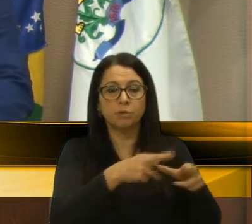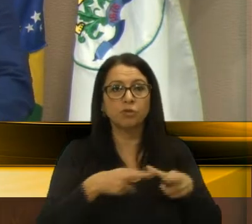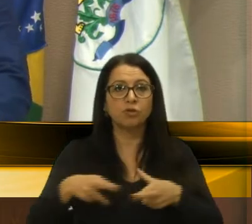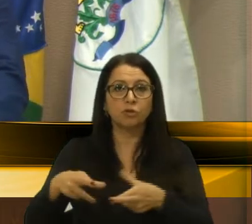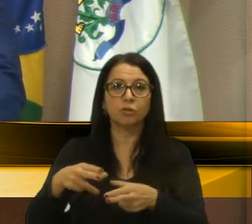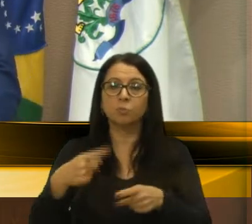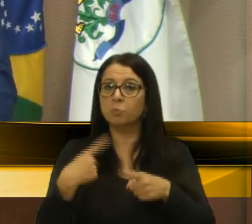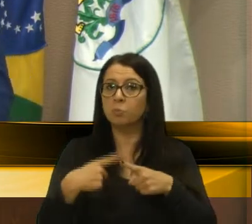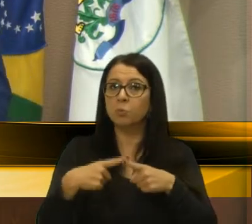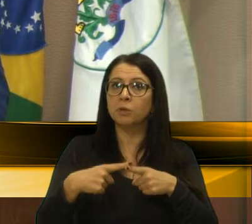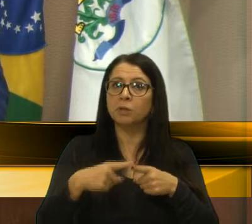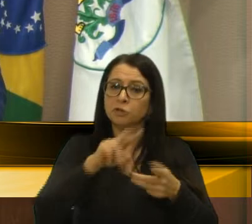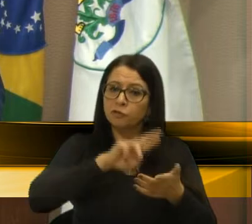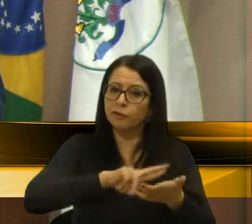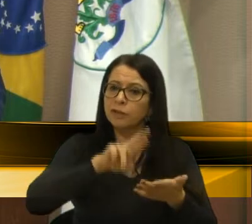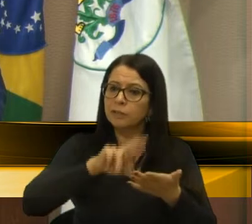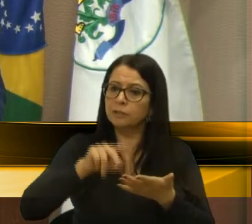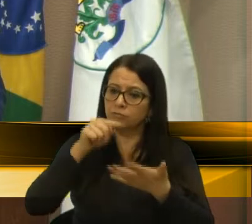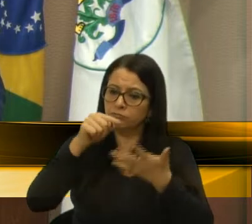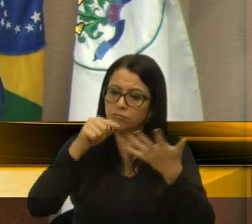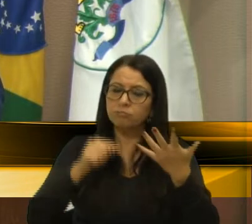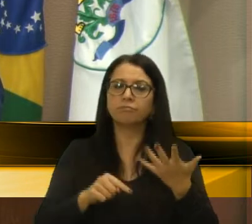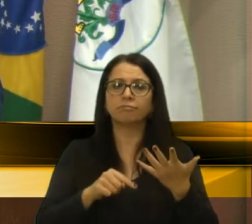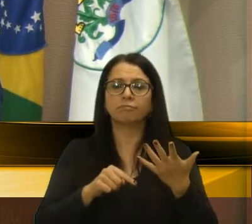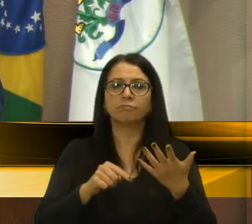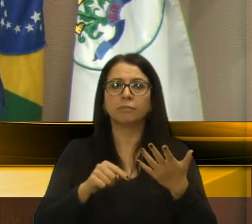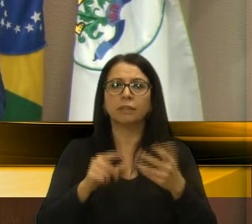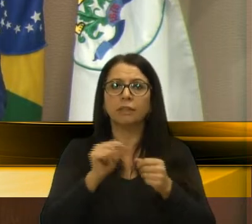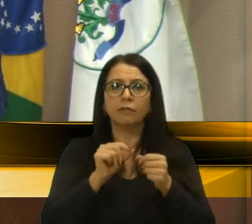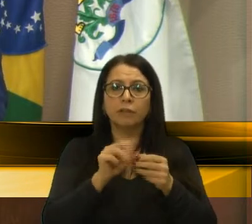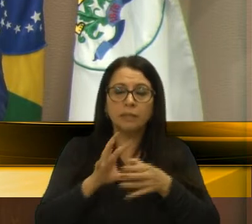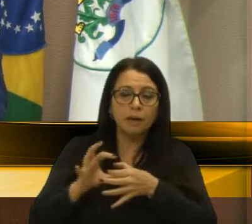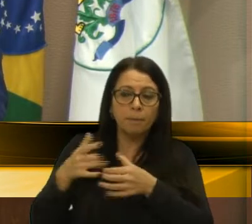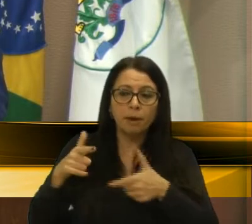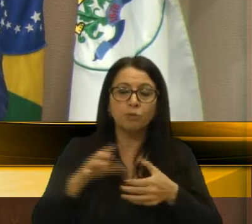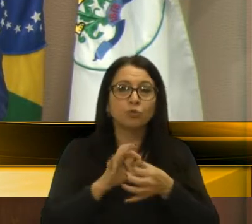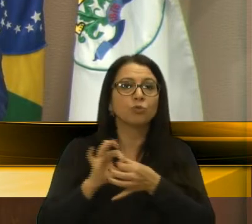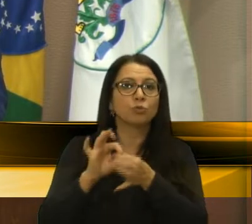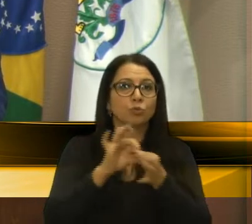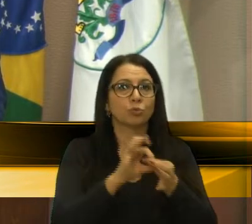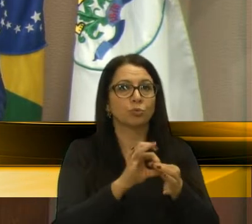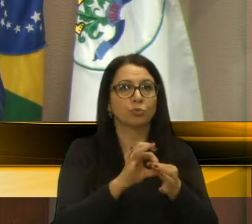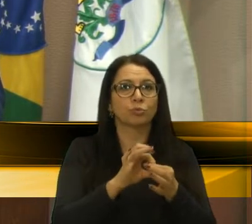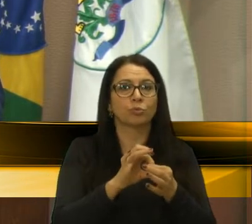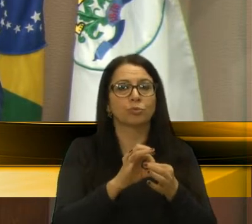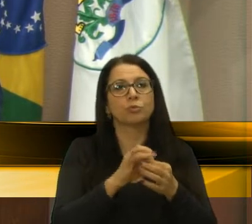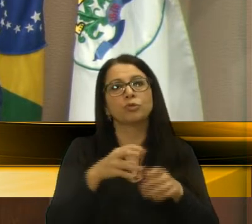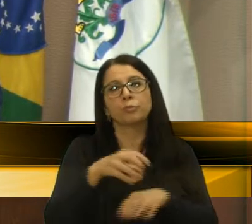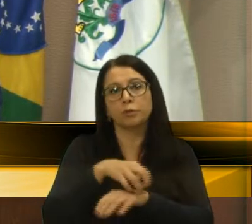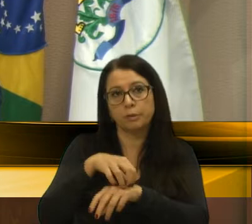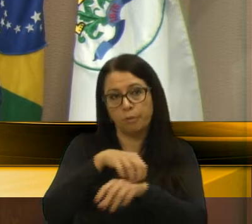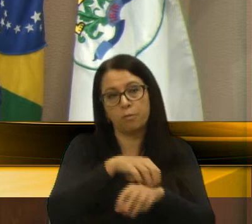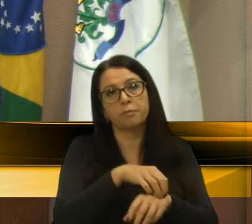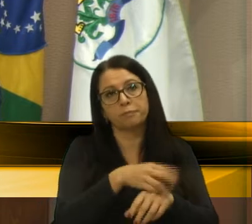porque são vários fatores que trabalham de forma unificada. O sistema de transporte, existe o transporte